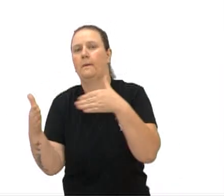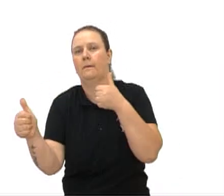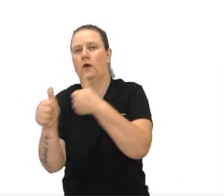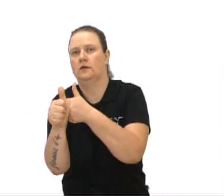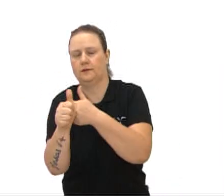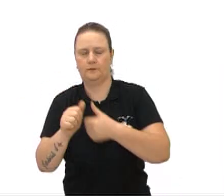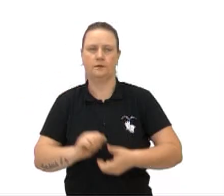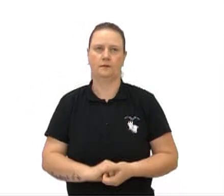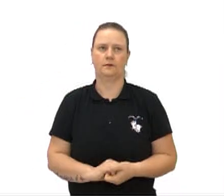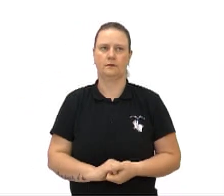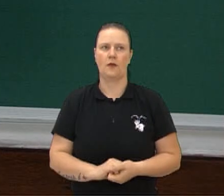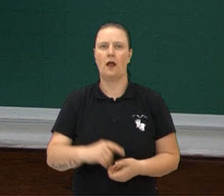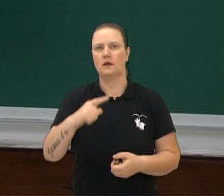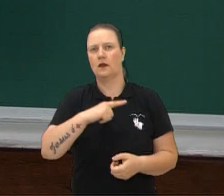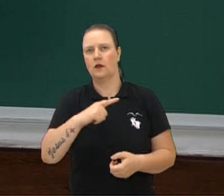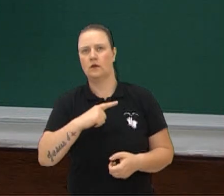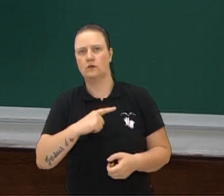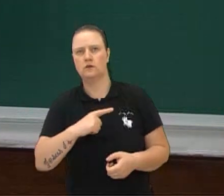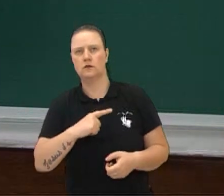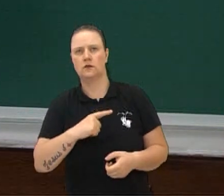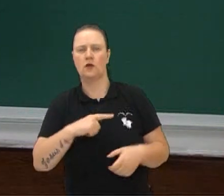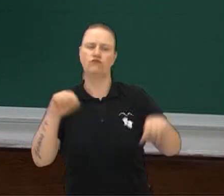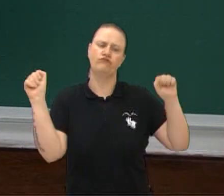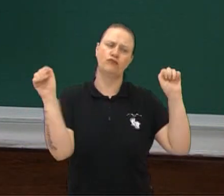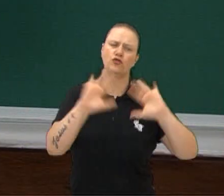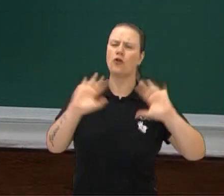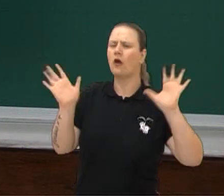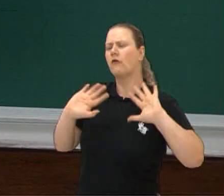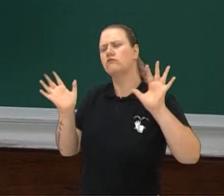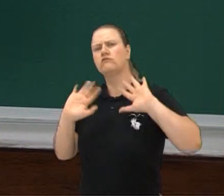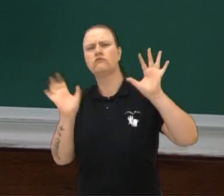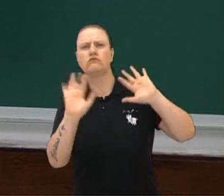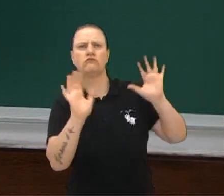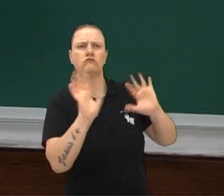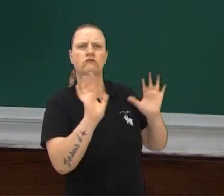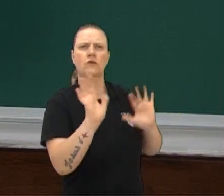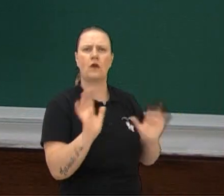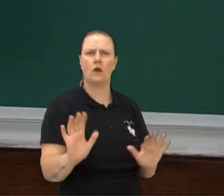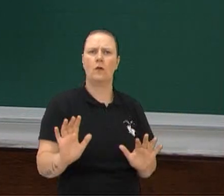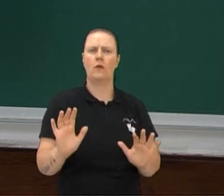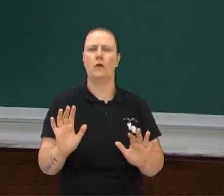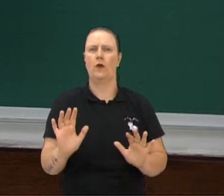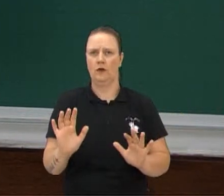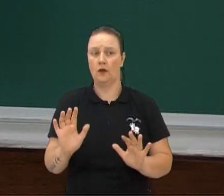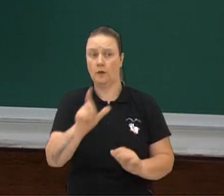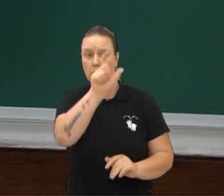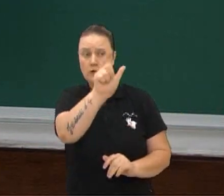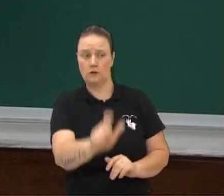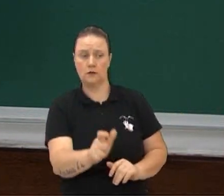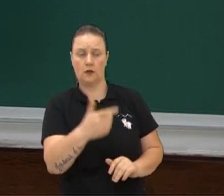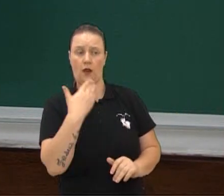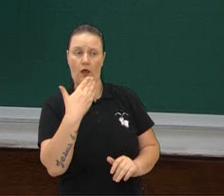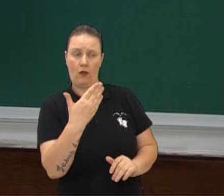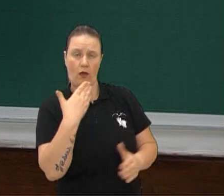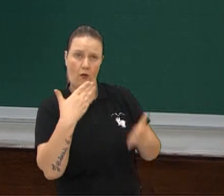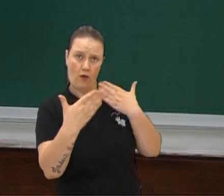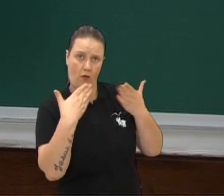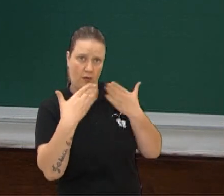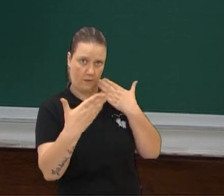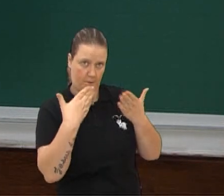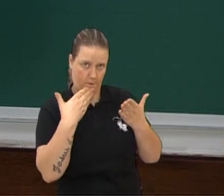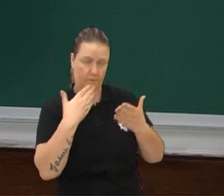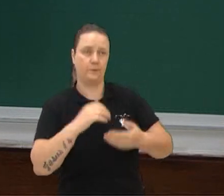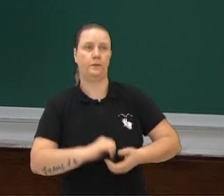alguém. Então, essas são algumas expressões de despedida que servem, né, para se despedir da pessoa com quem você está